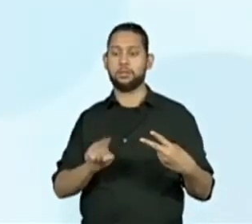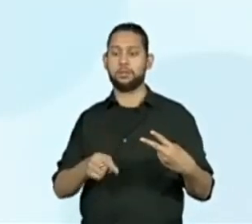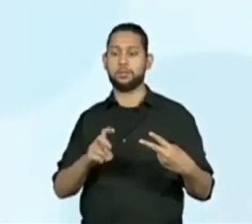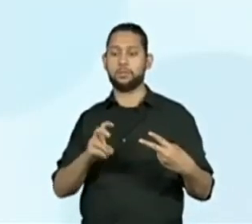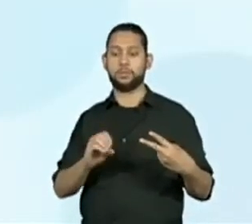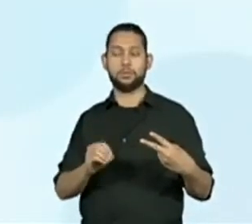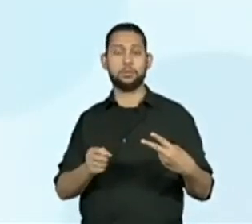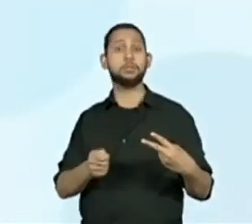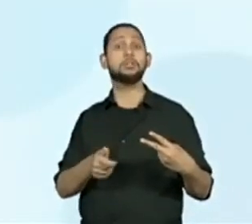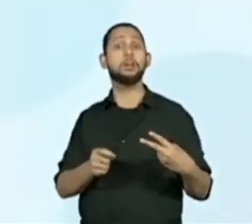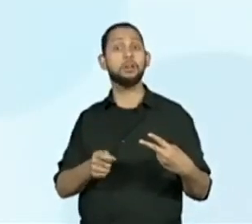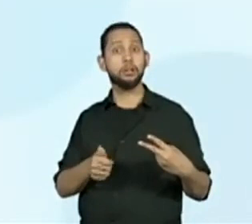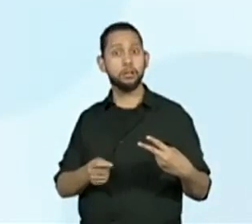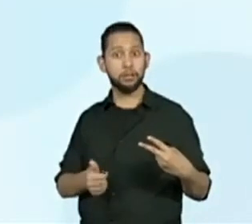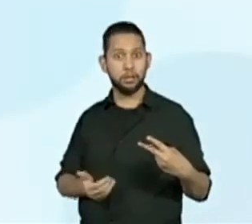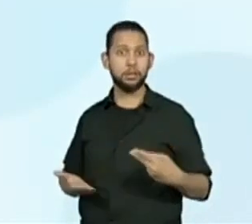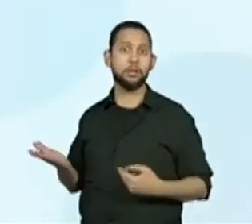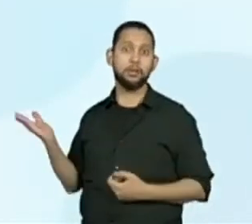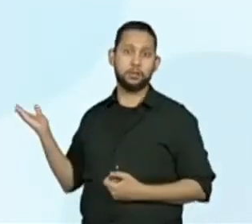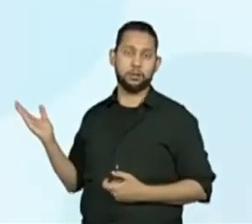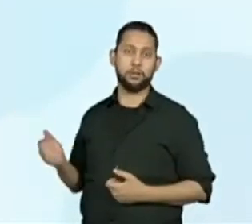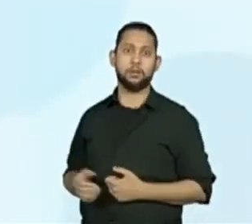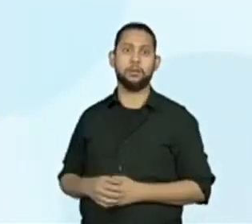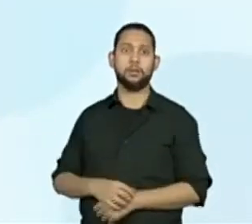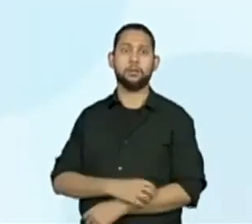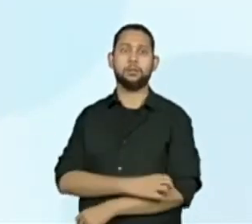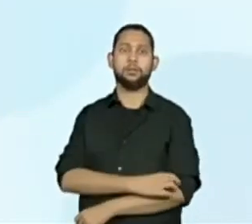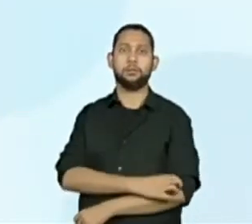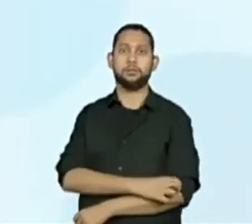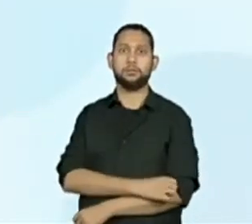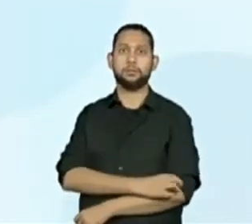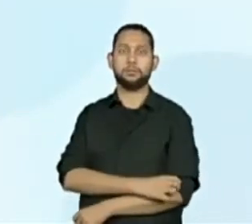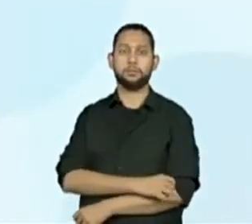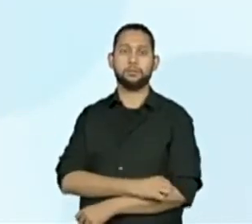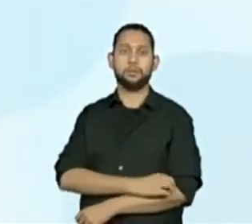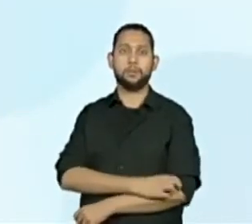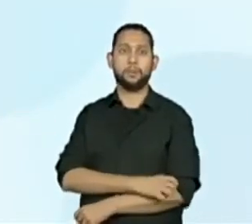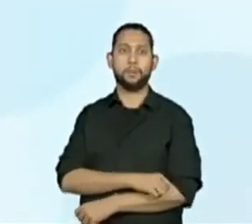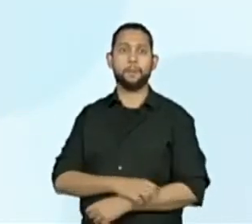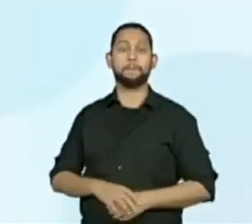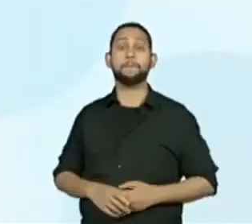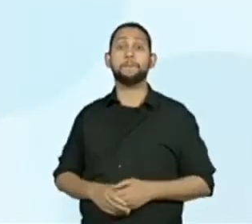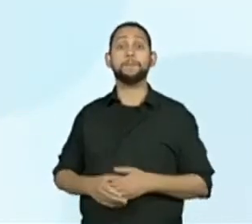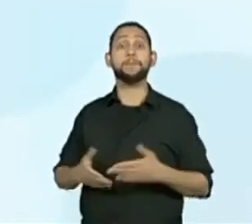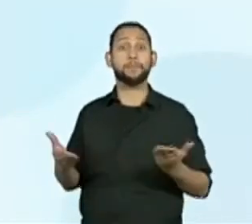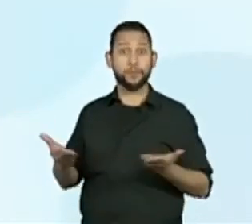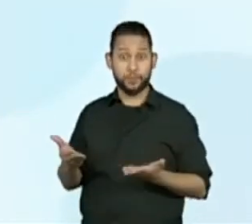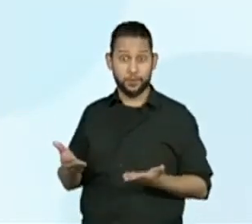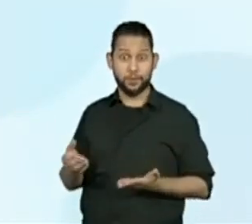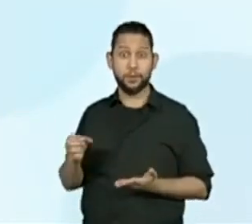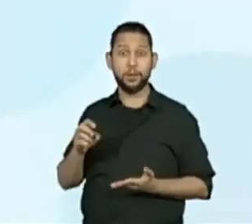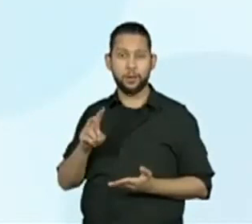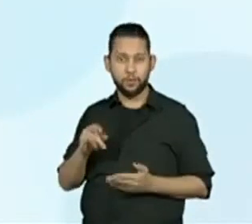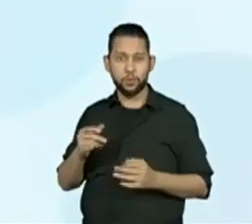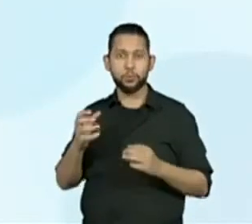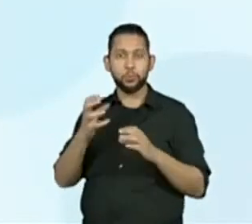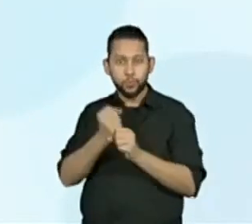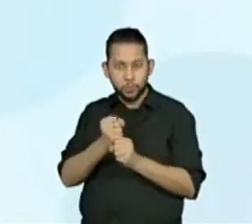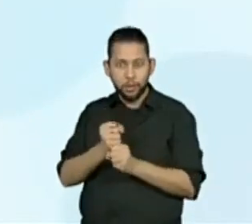Oi e aí é outra caixinha também 50 centavos e agora só somar